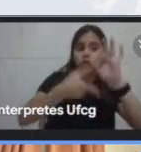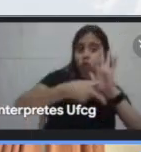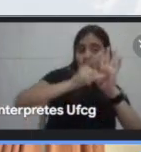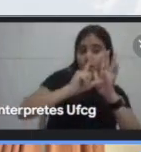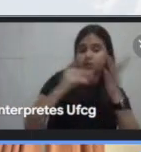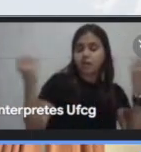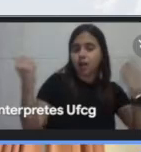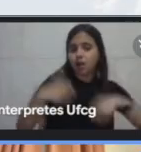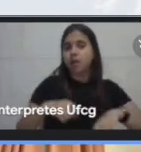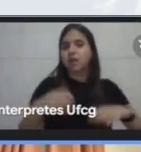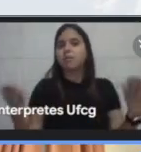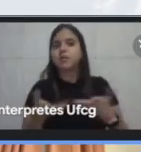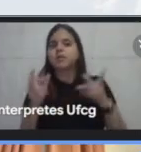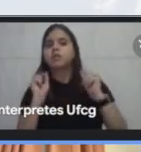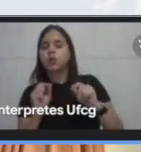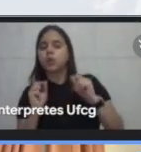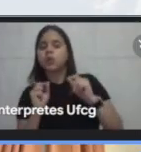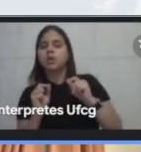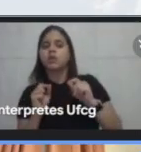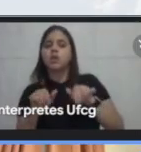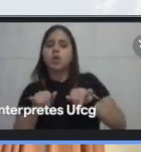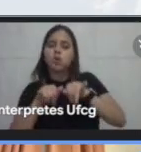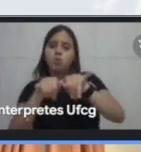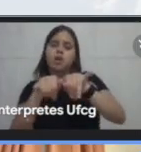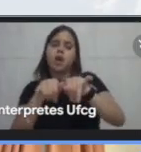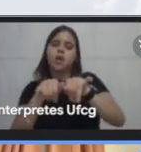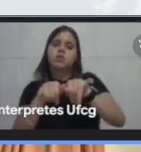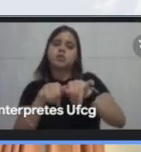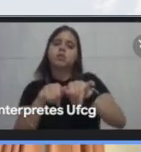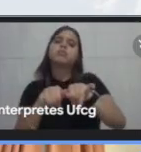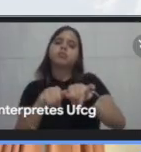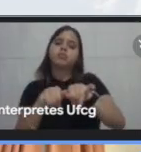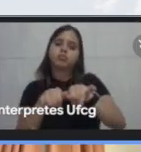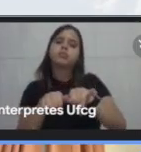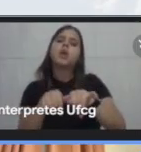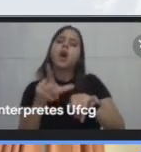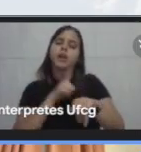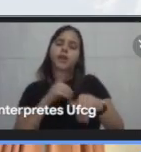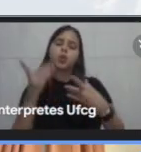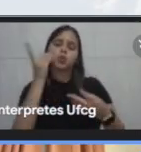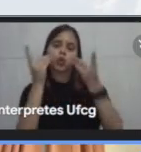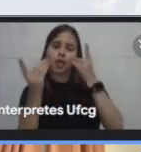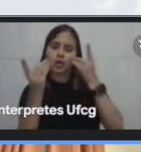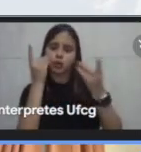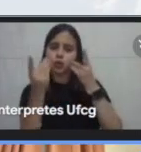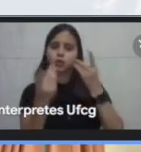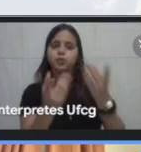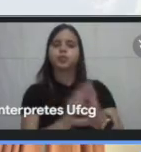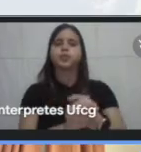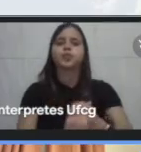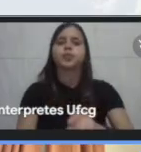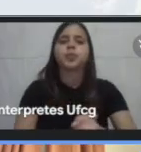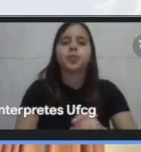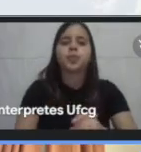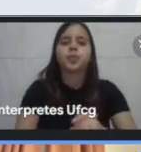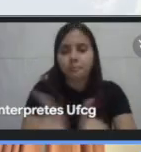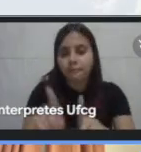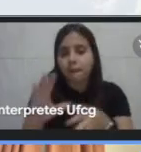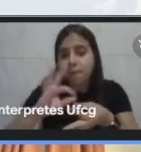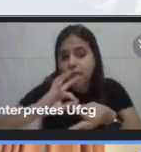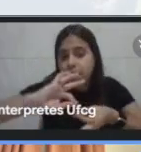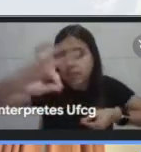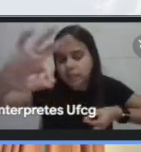daquela licença, assim como no Brasil precisa, só que lá eles disponibilizam esses dados espaciais. Distâncias a